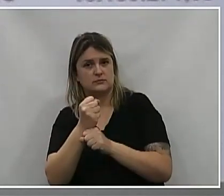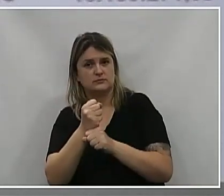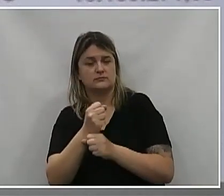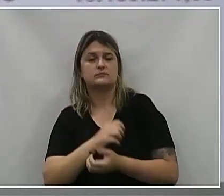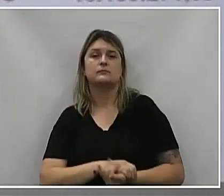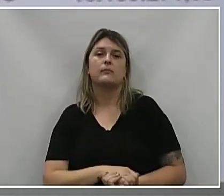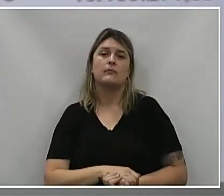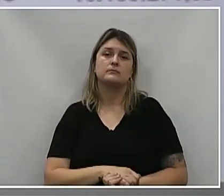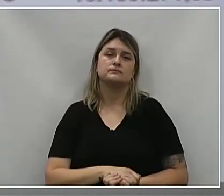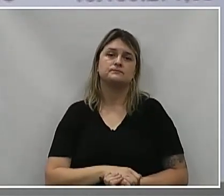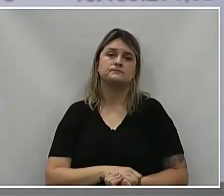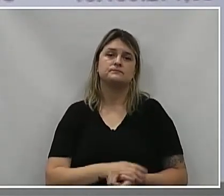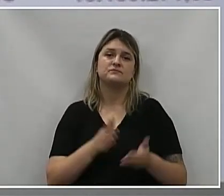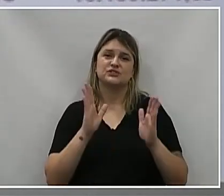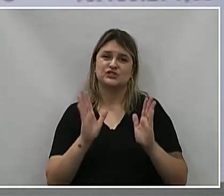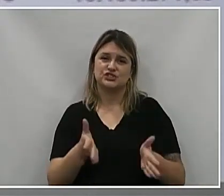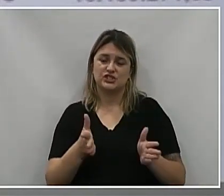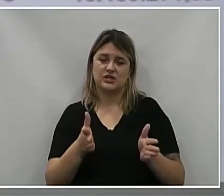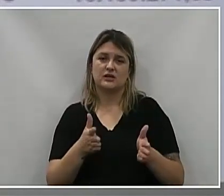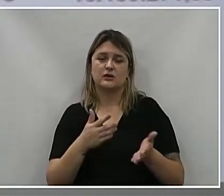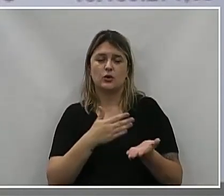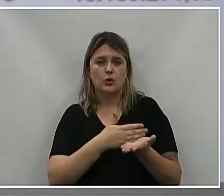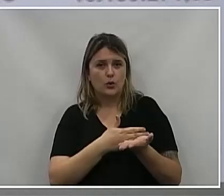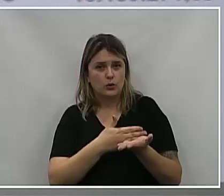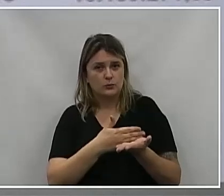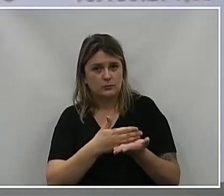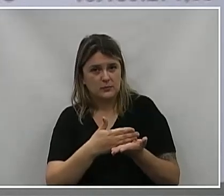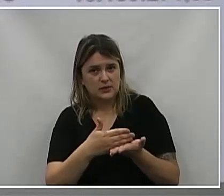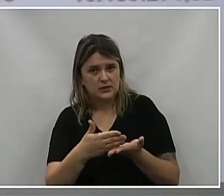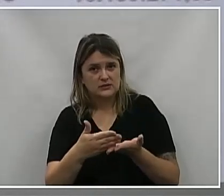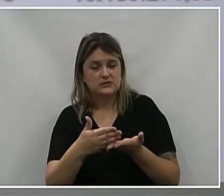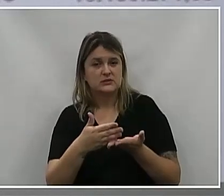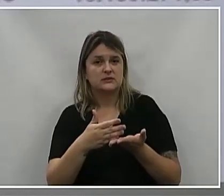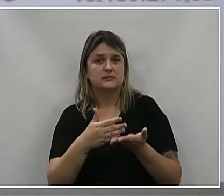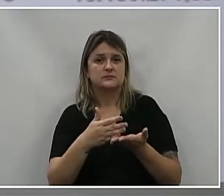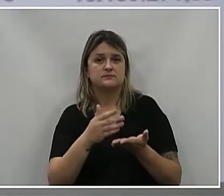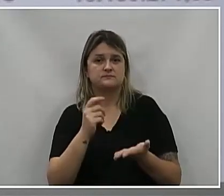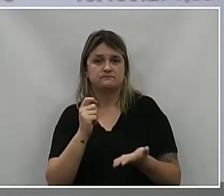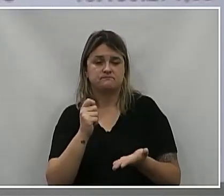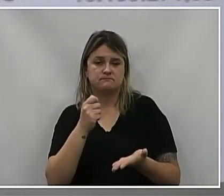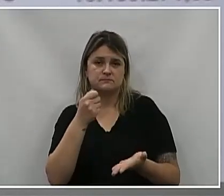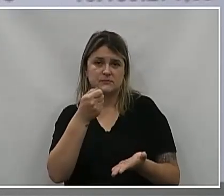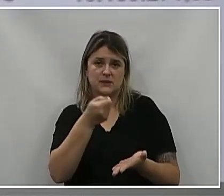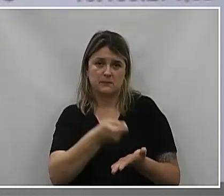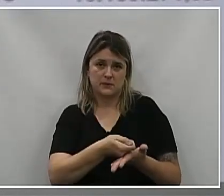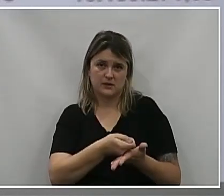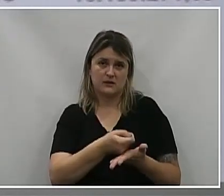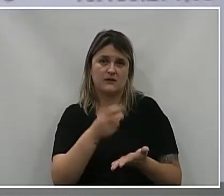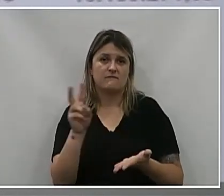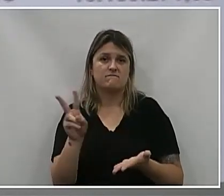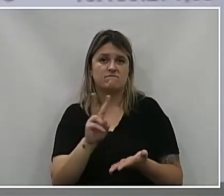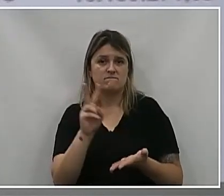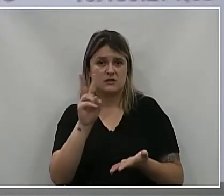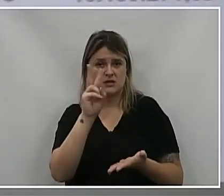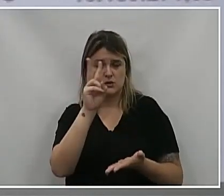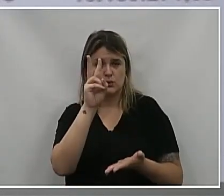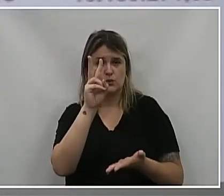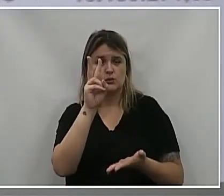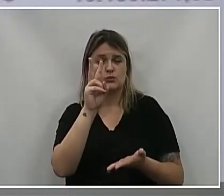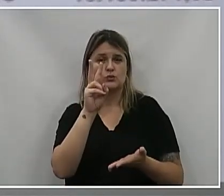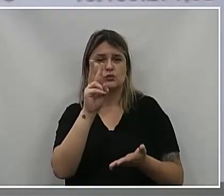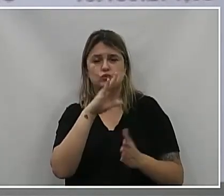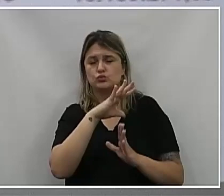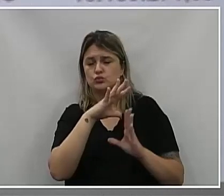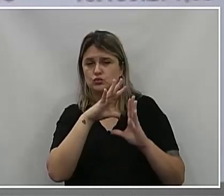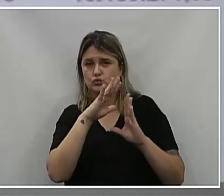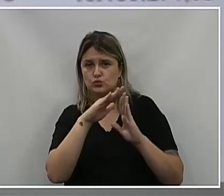no terceiro ano, nós já estaríamos entrando, ou seria 2023, a partir de 2023, na projeção dos valores